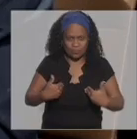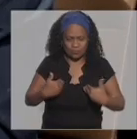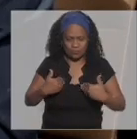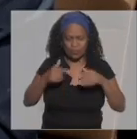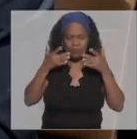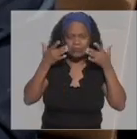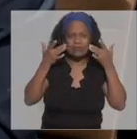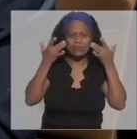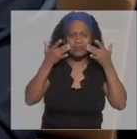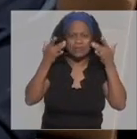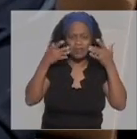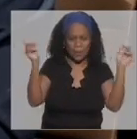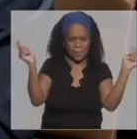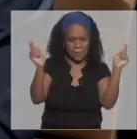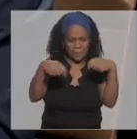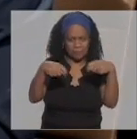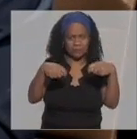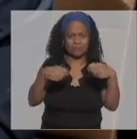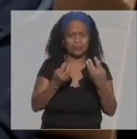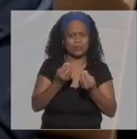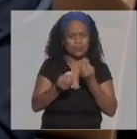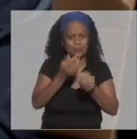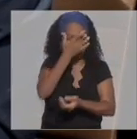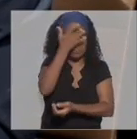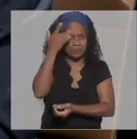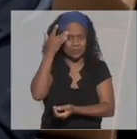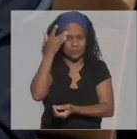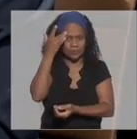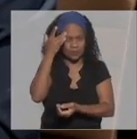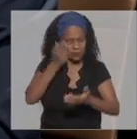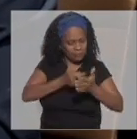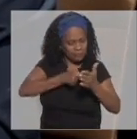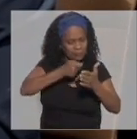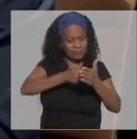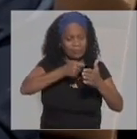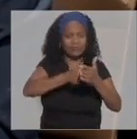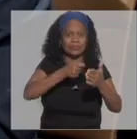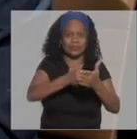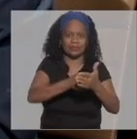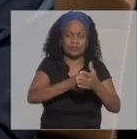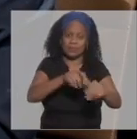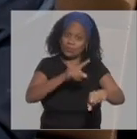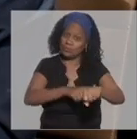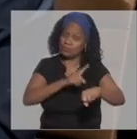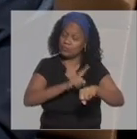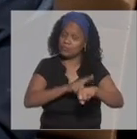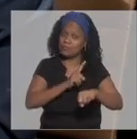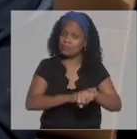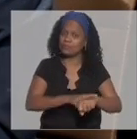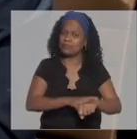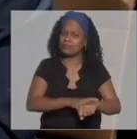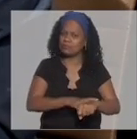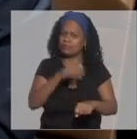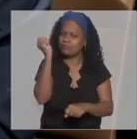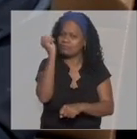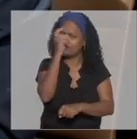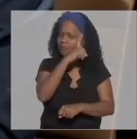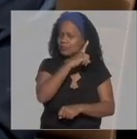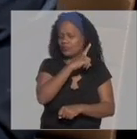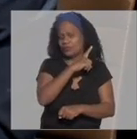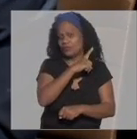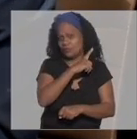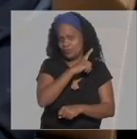talento da sua potência enquanto ser humano é nessa luta no momento tão